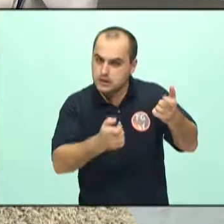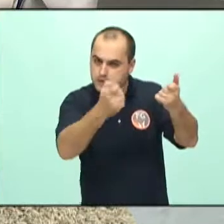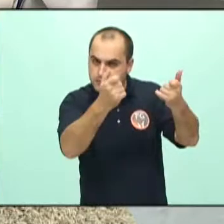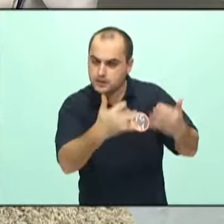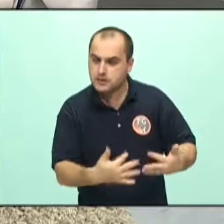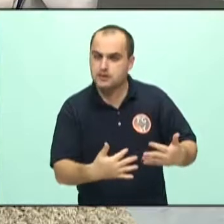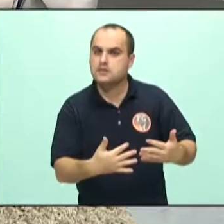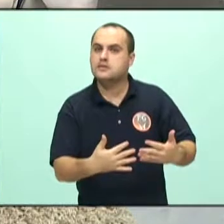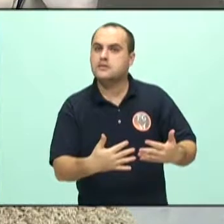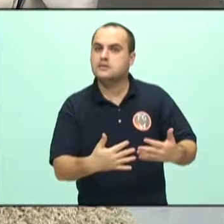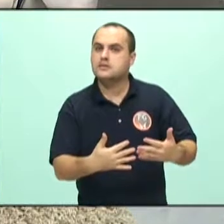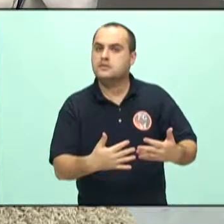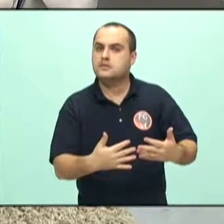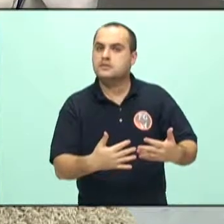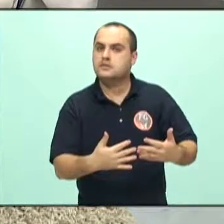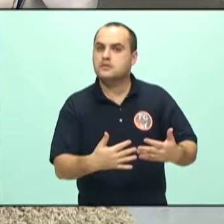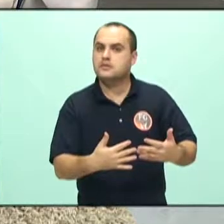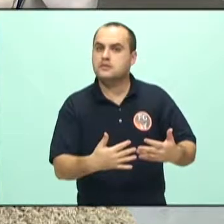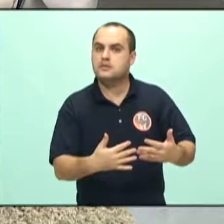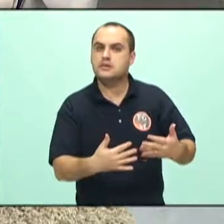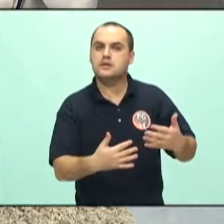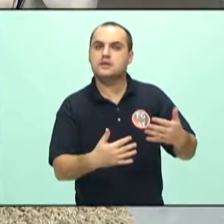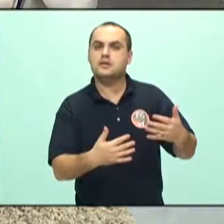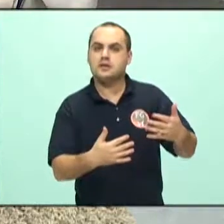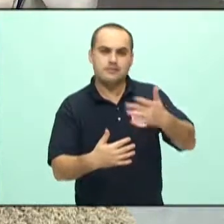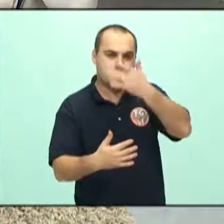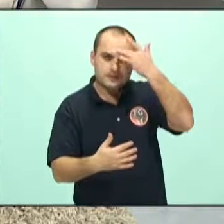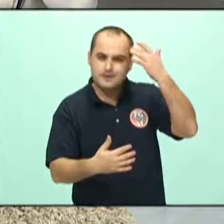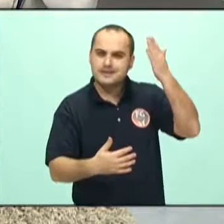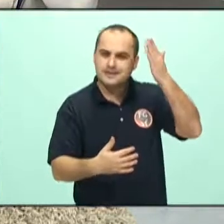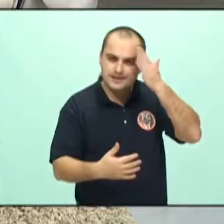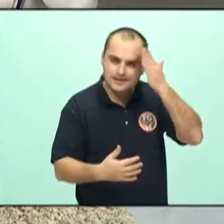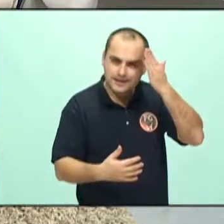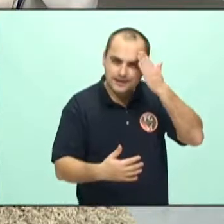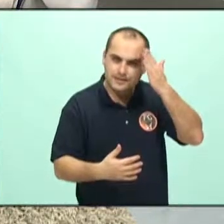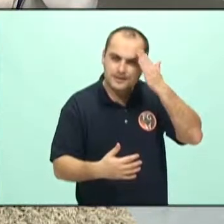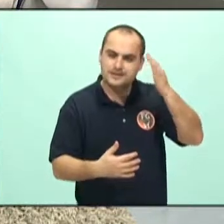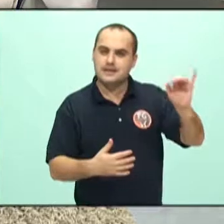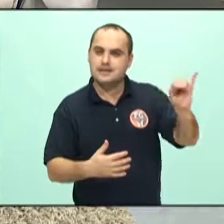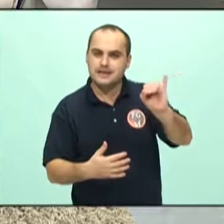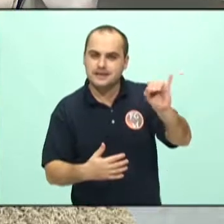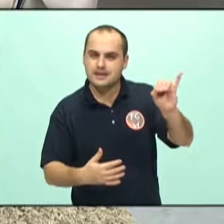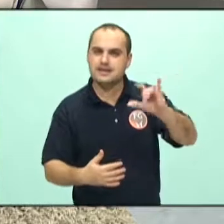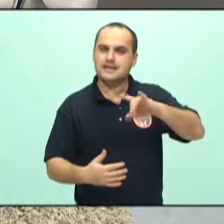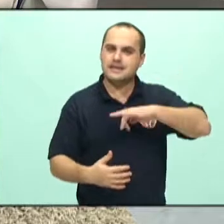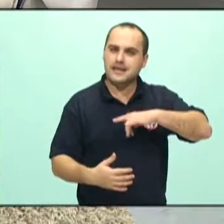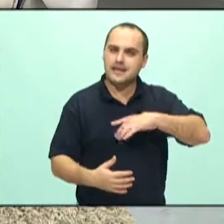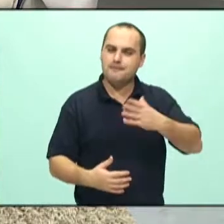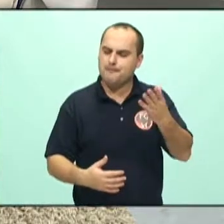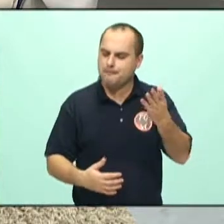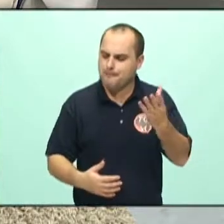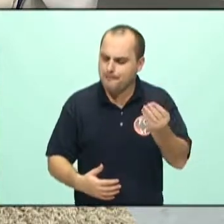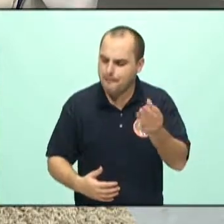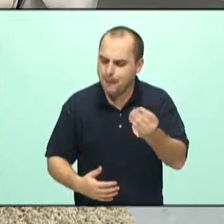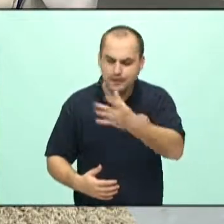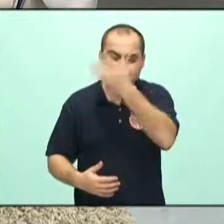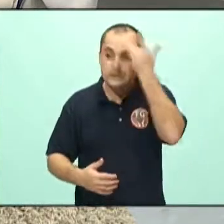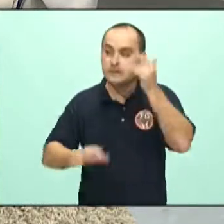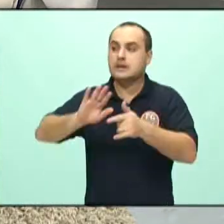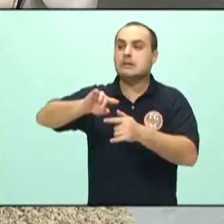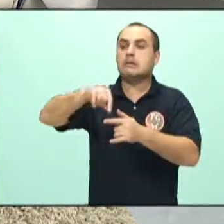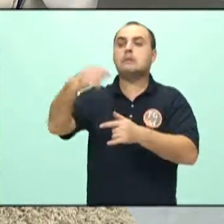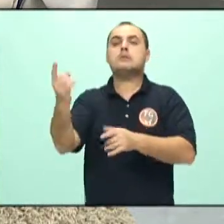gente quando a gente sabe que Itajaí recebe muita gente de fora. O